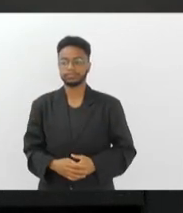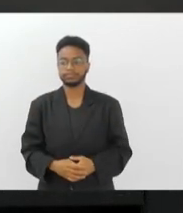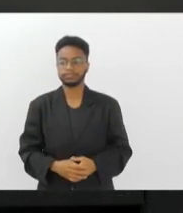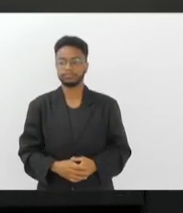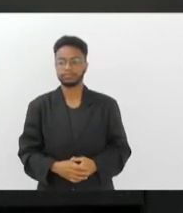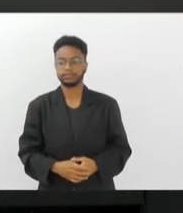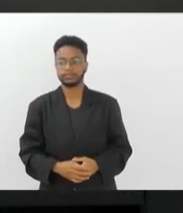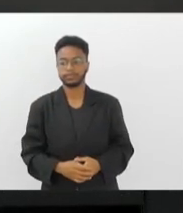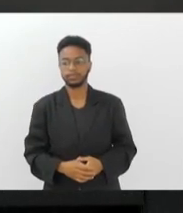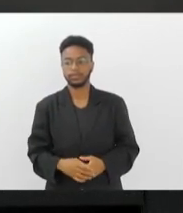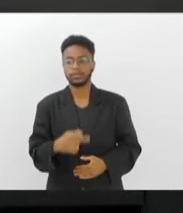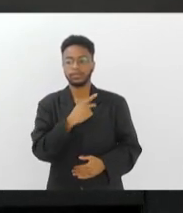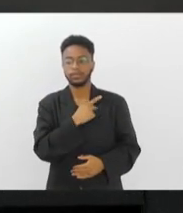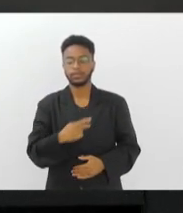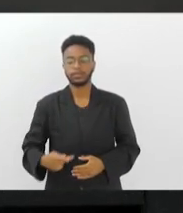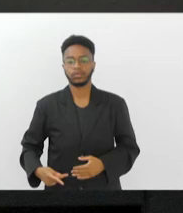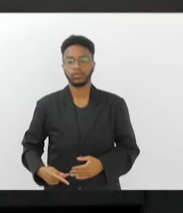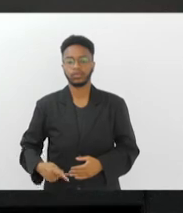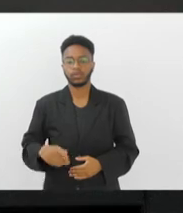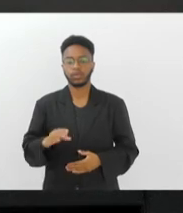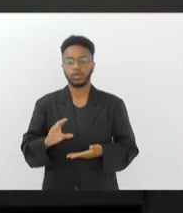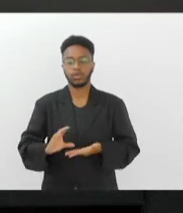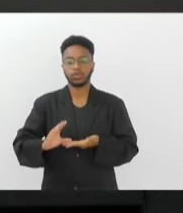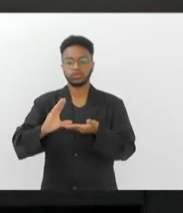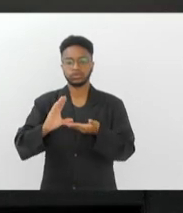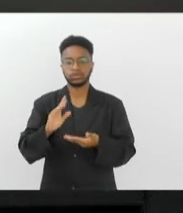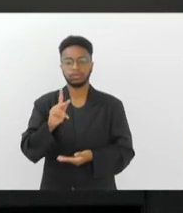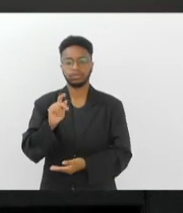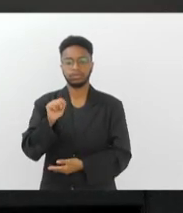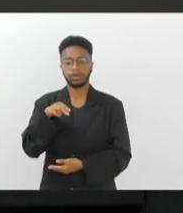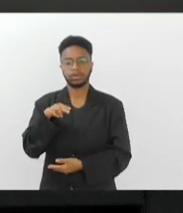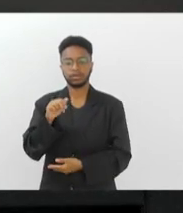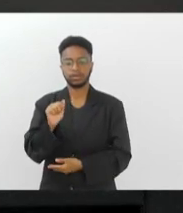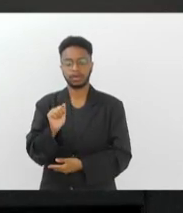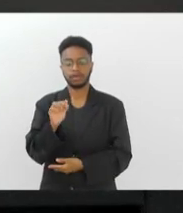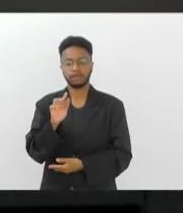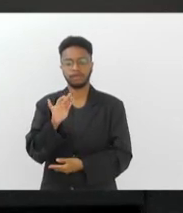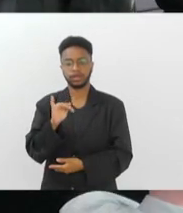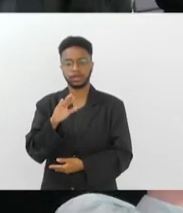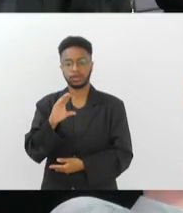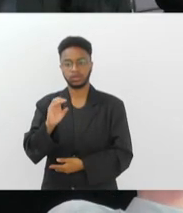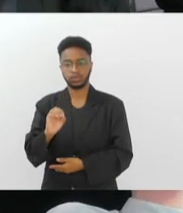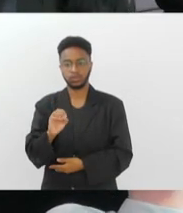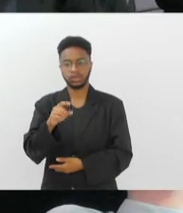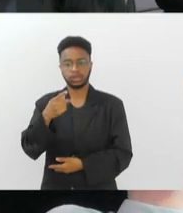à presidente do Conselho Pan-Africano do Brasil, a senhora Priscila Cadete.